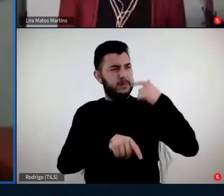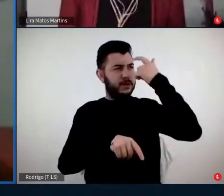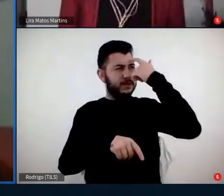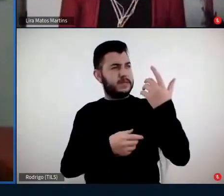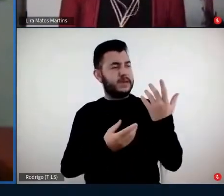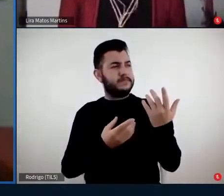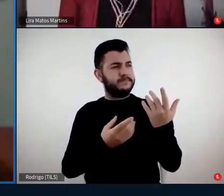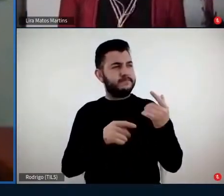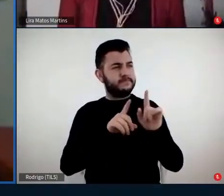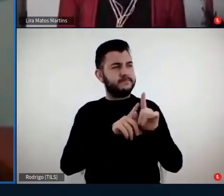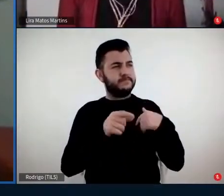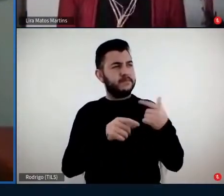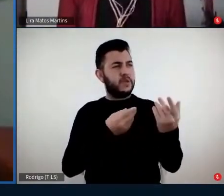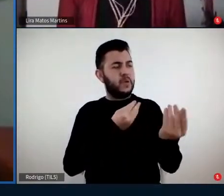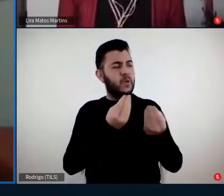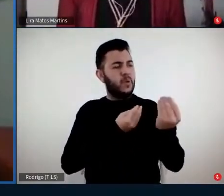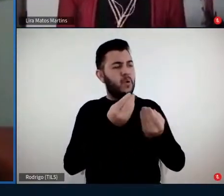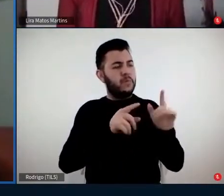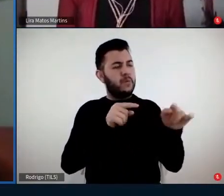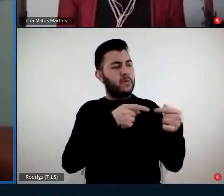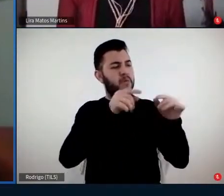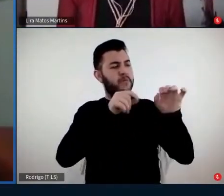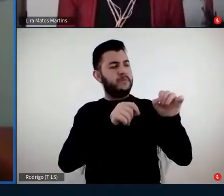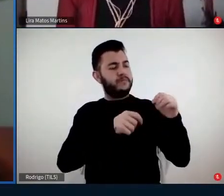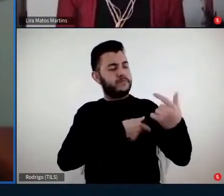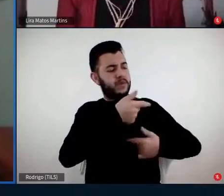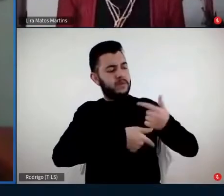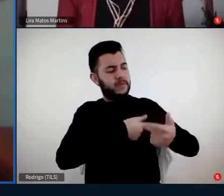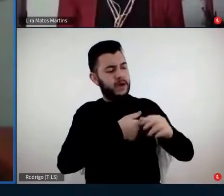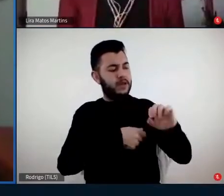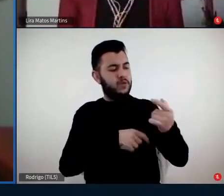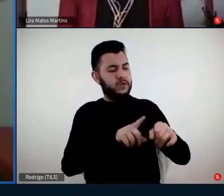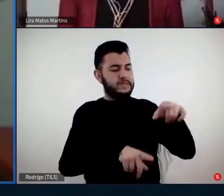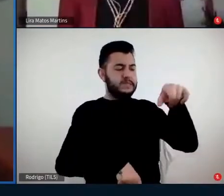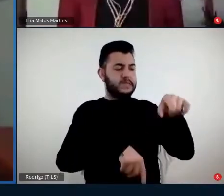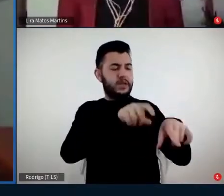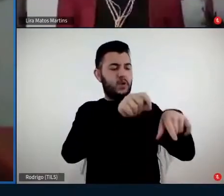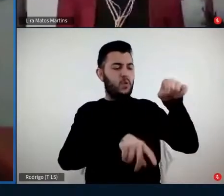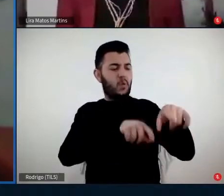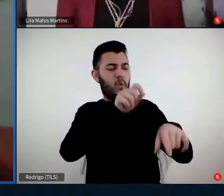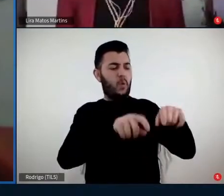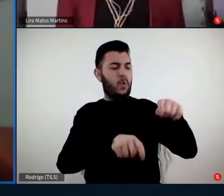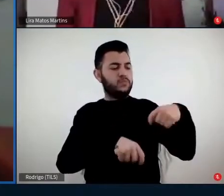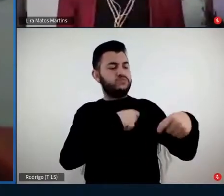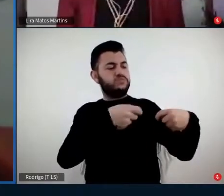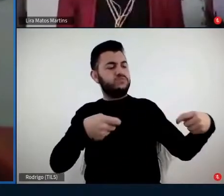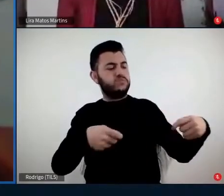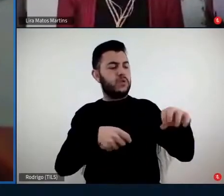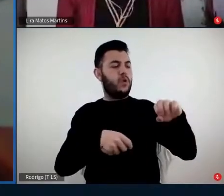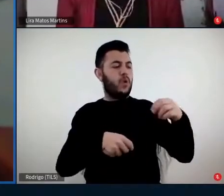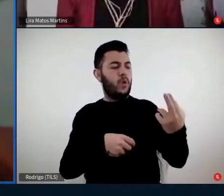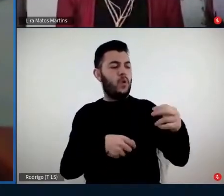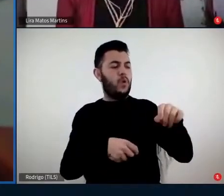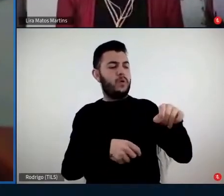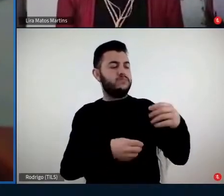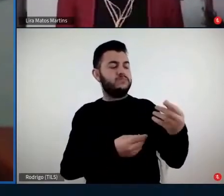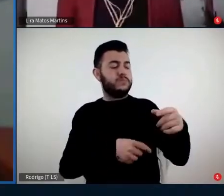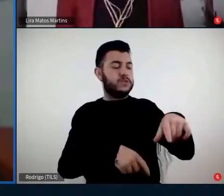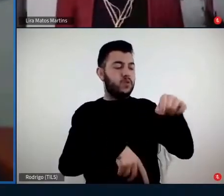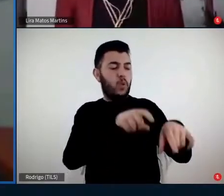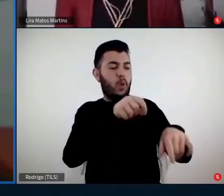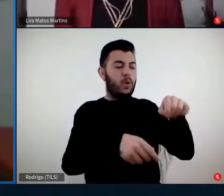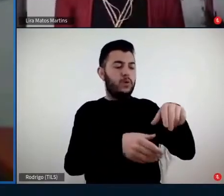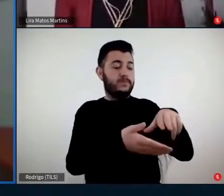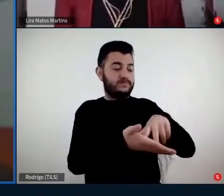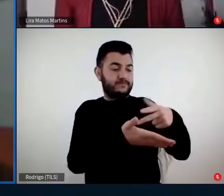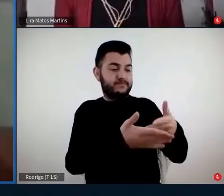nesse trabalho, a motivação de suas escolhas, o que está levando ele a fazer aquilo, desenvolver essa